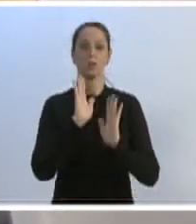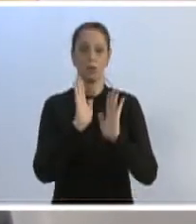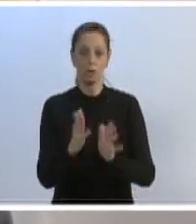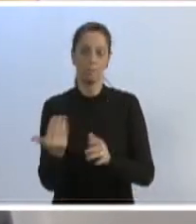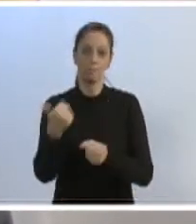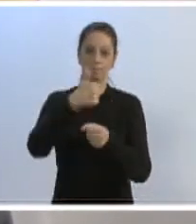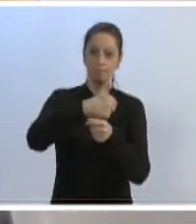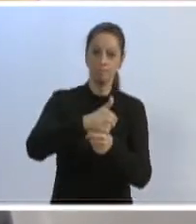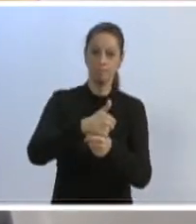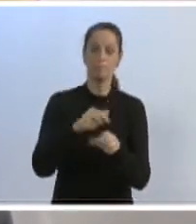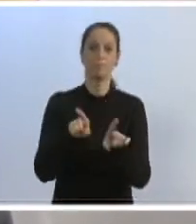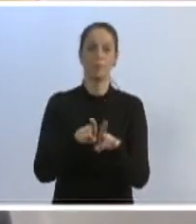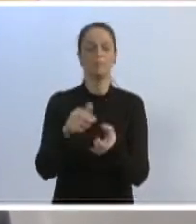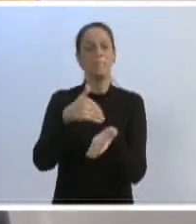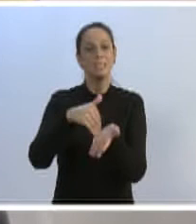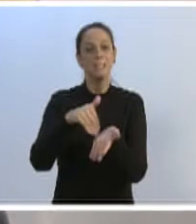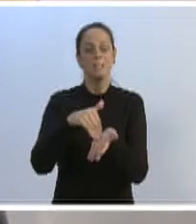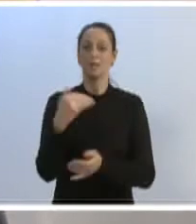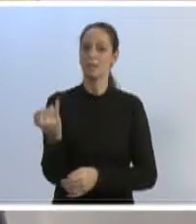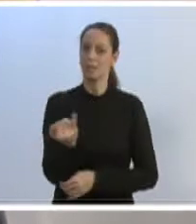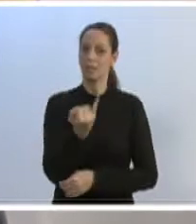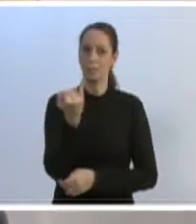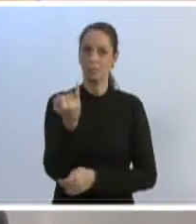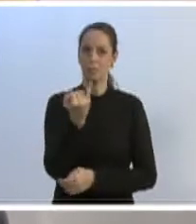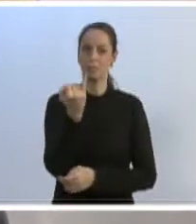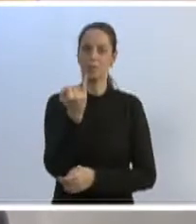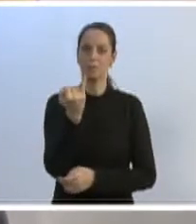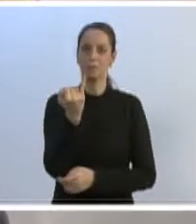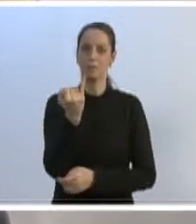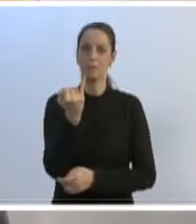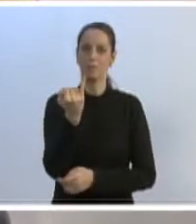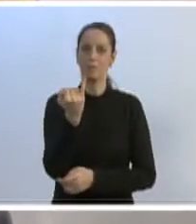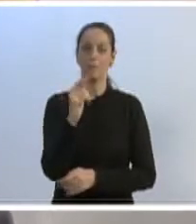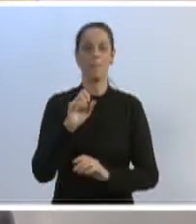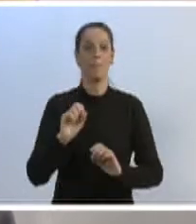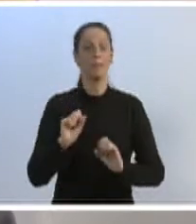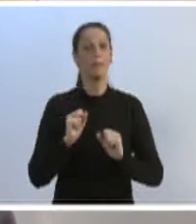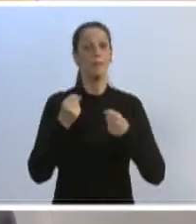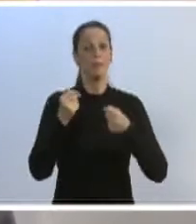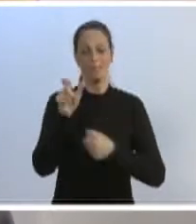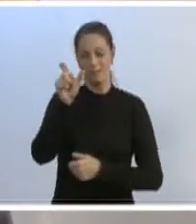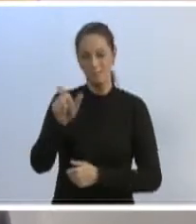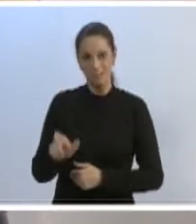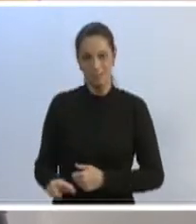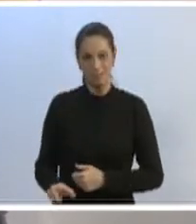ocupando, uma secretaria importantíssima, que é a Secretaria de Defesa do Cidadão,